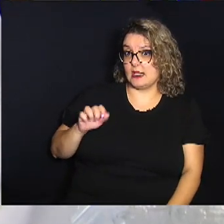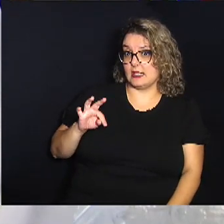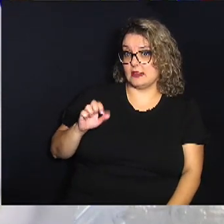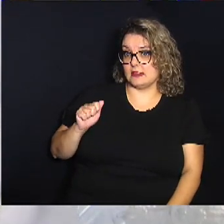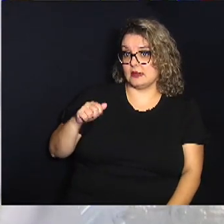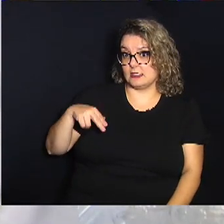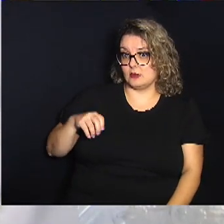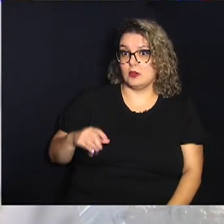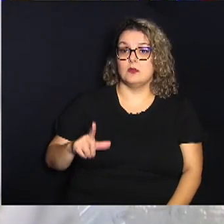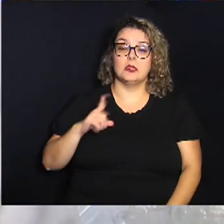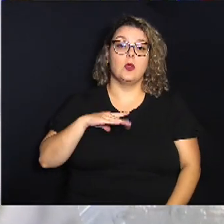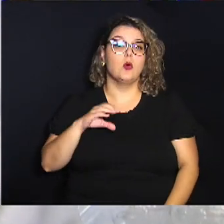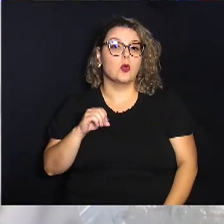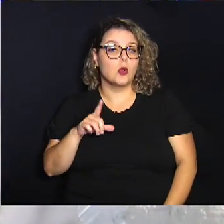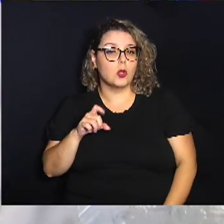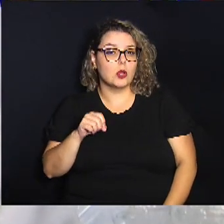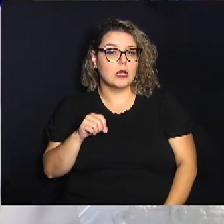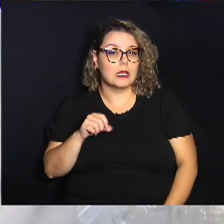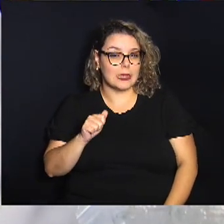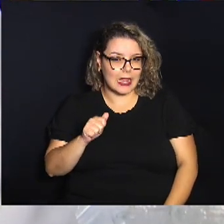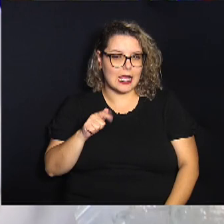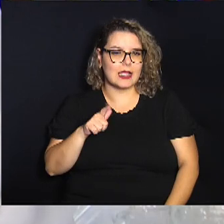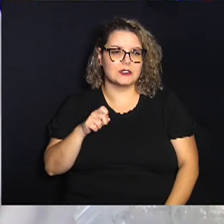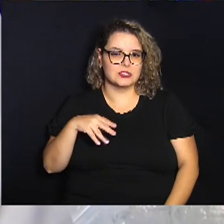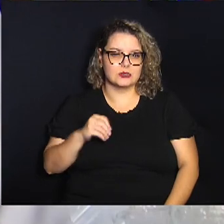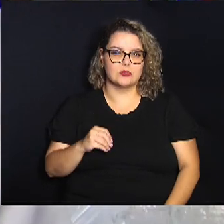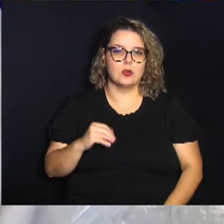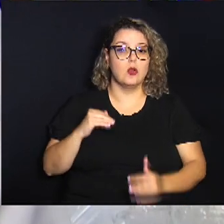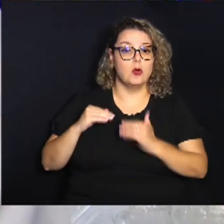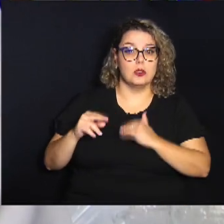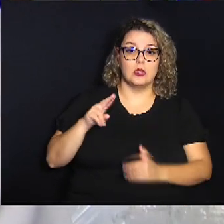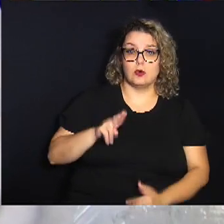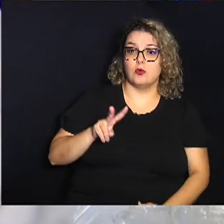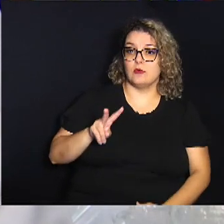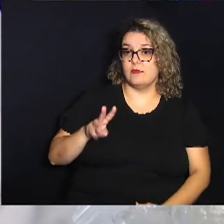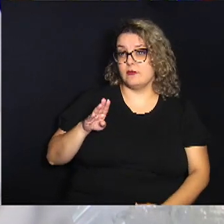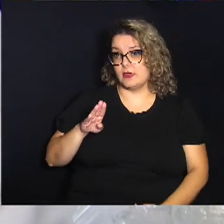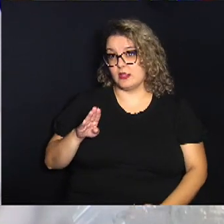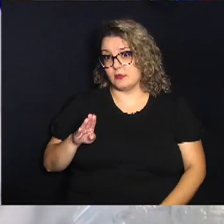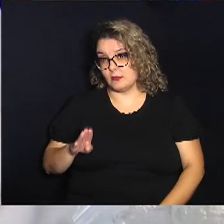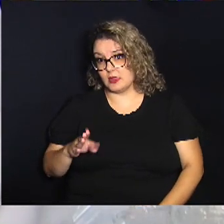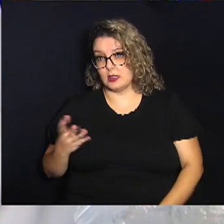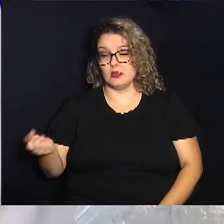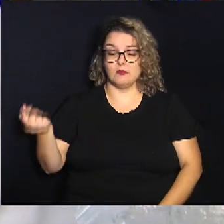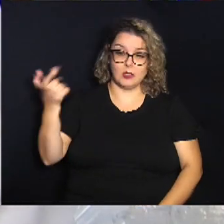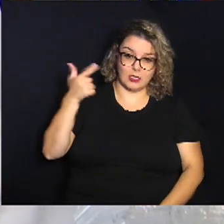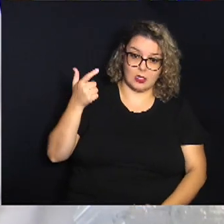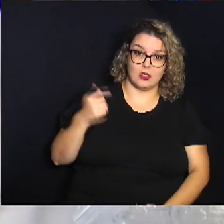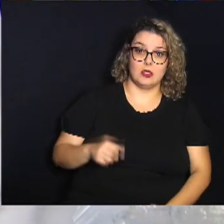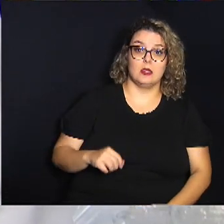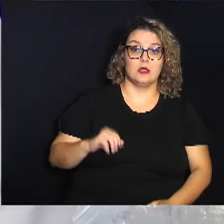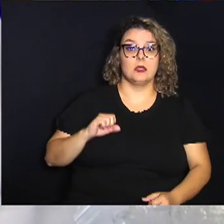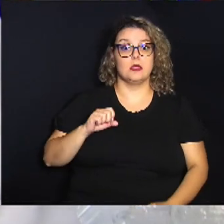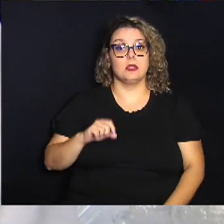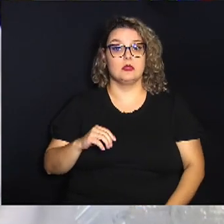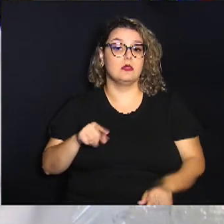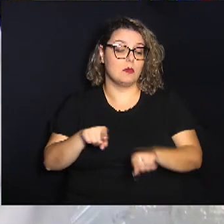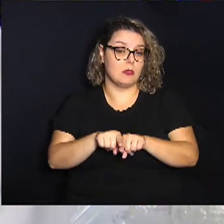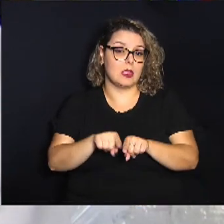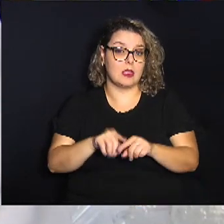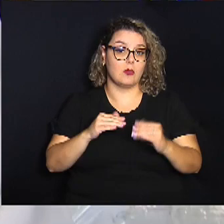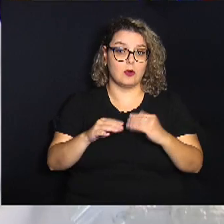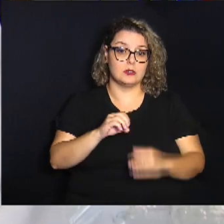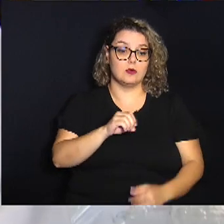colágeno, contra a radiação UVB e também a ação antioxidante, a gente entende que esta molécula pode ser um